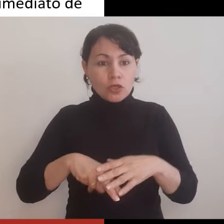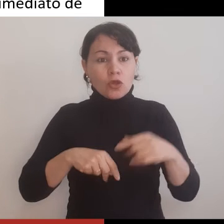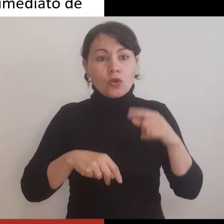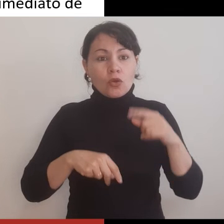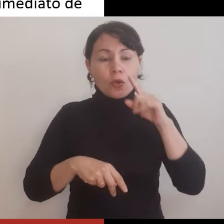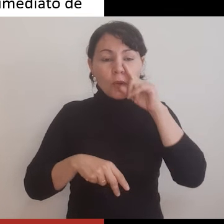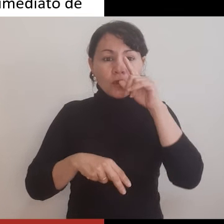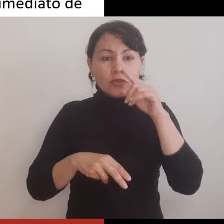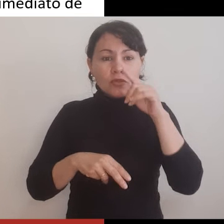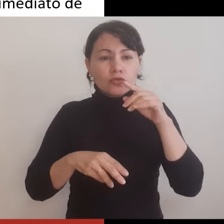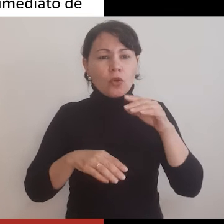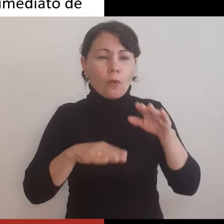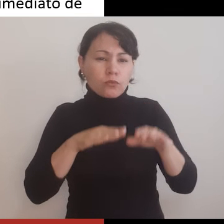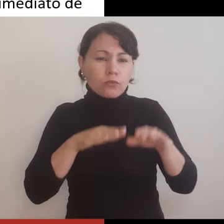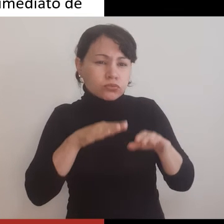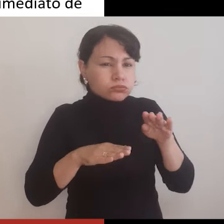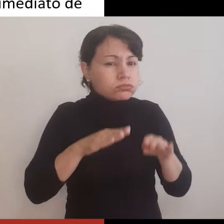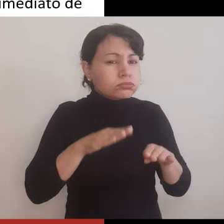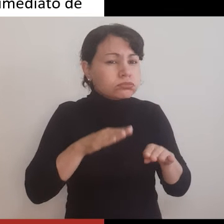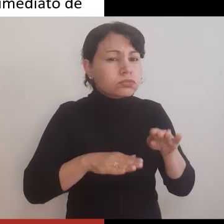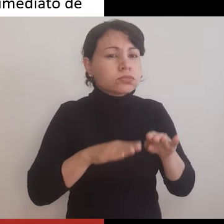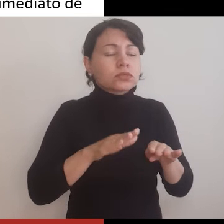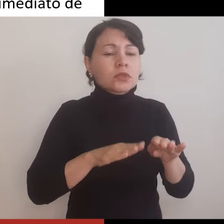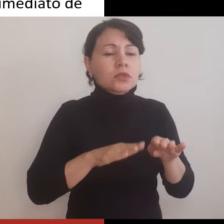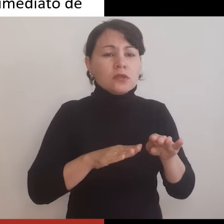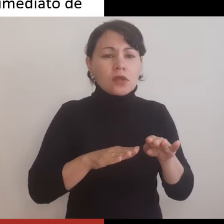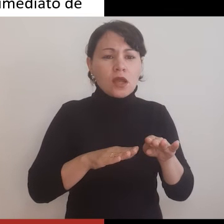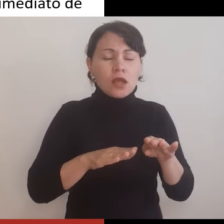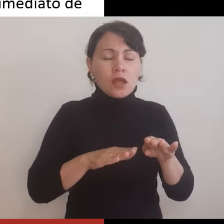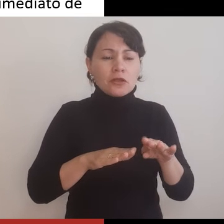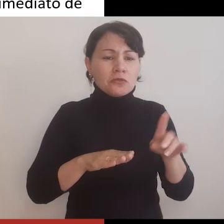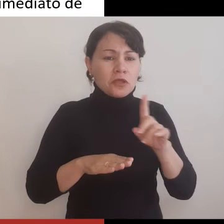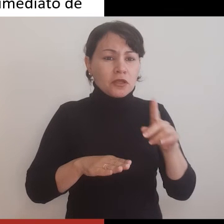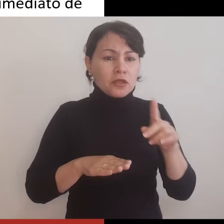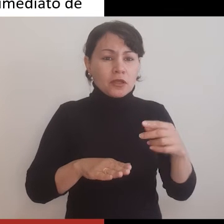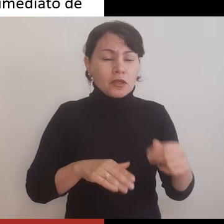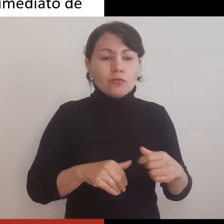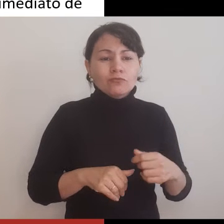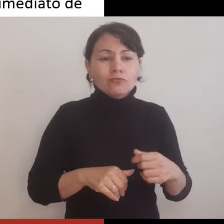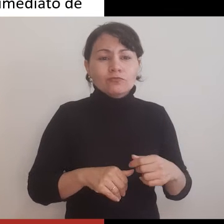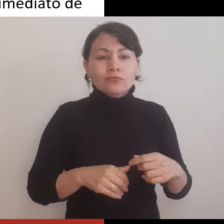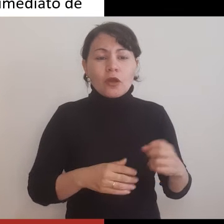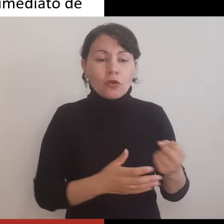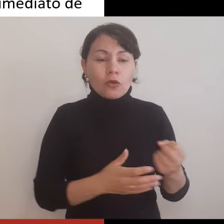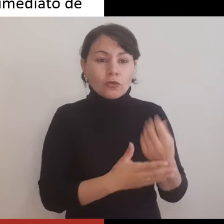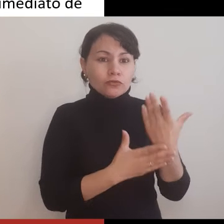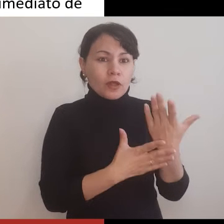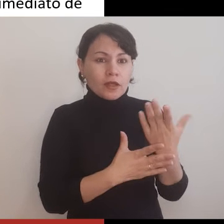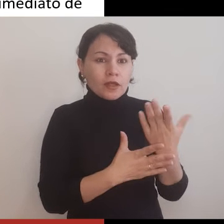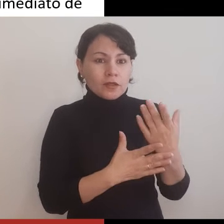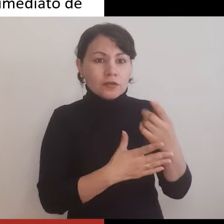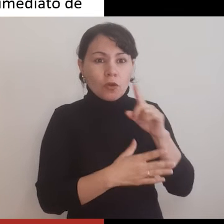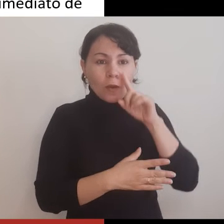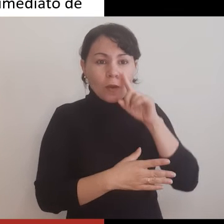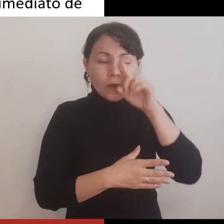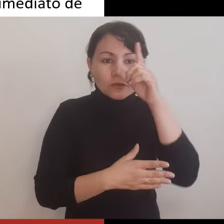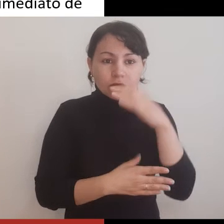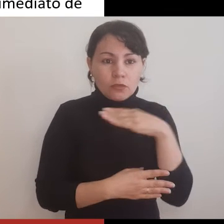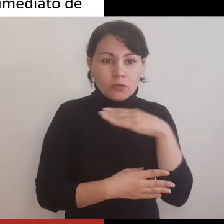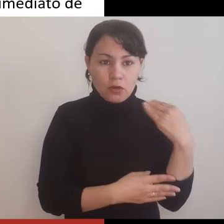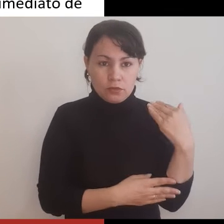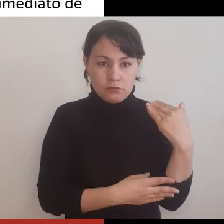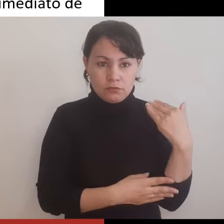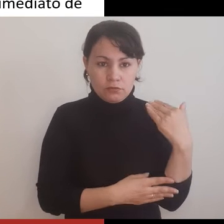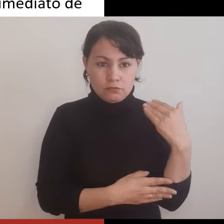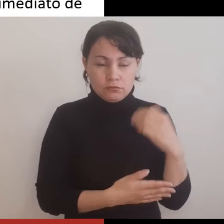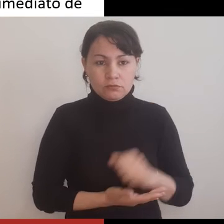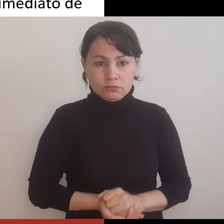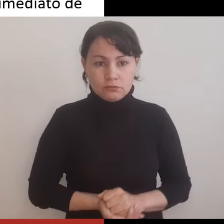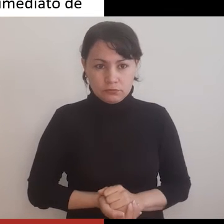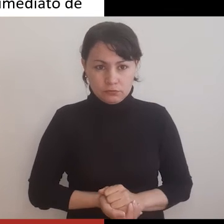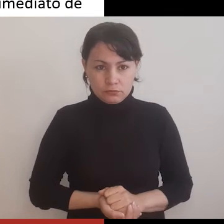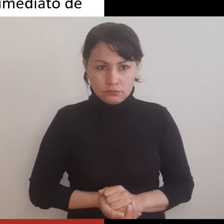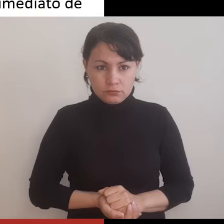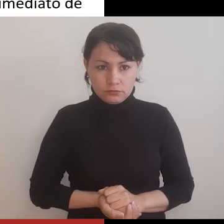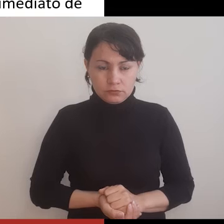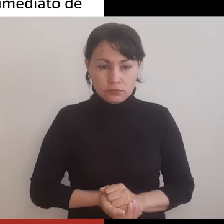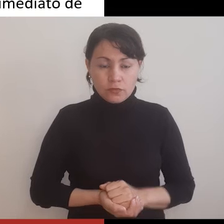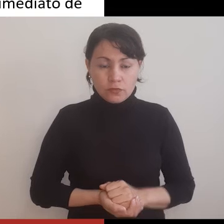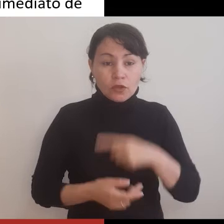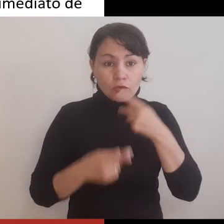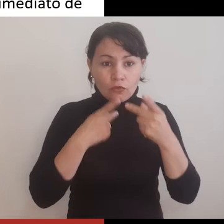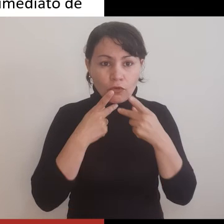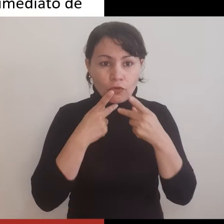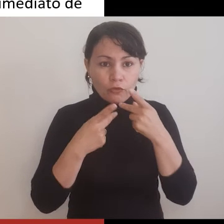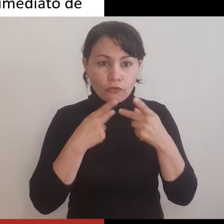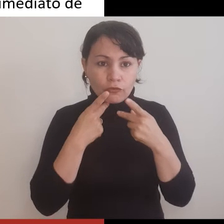risco moderado, né, e que eles não correm nenhum risco imediato de morte. Quando a